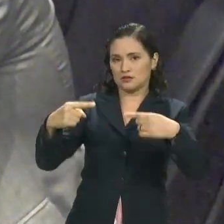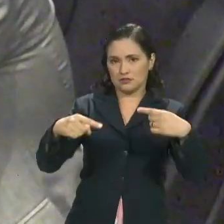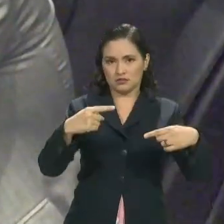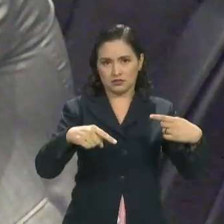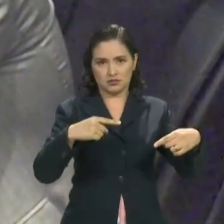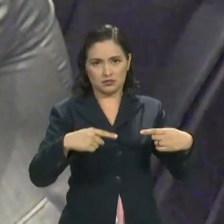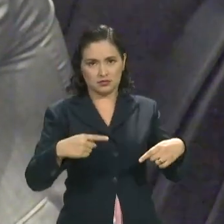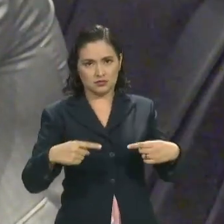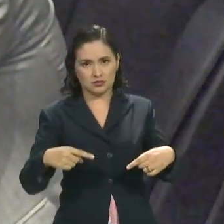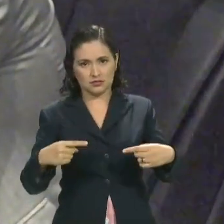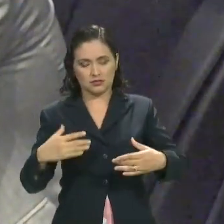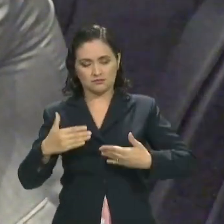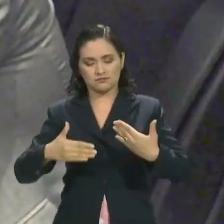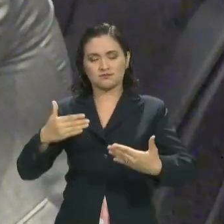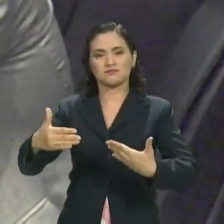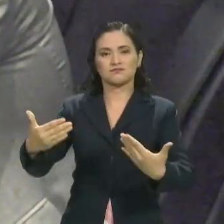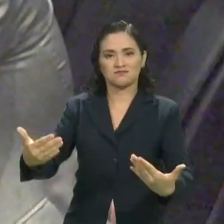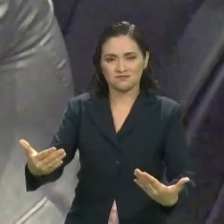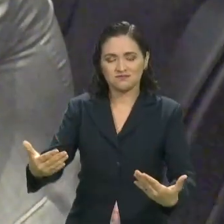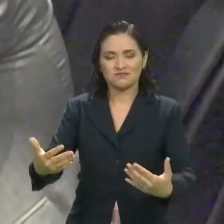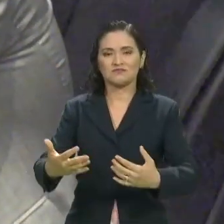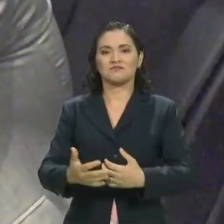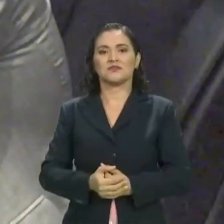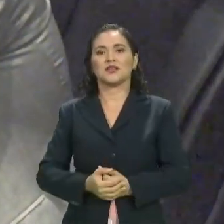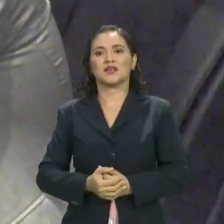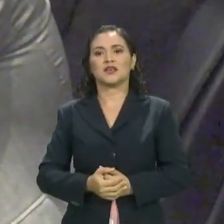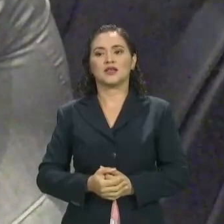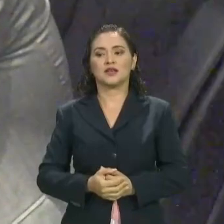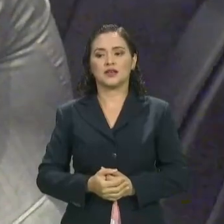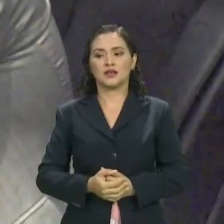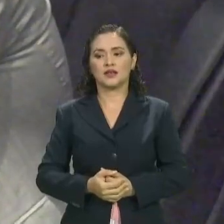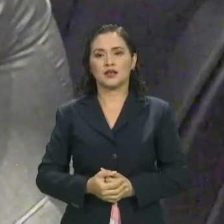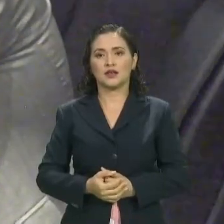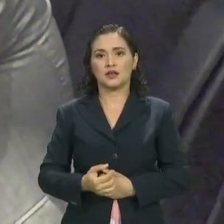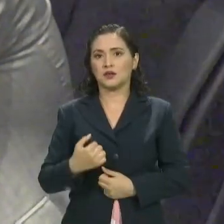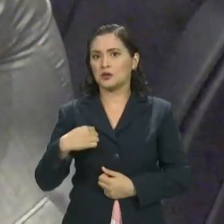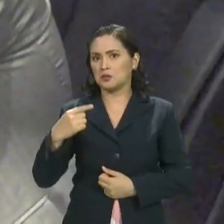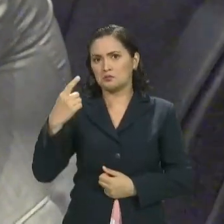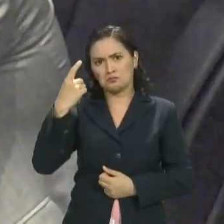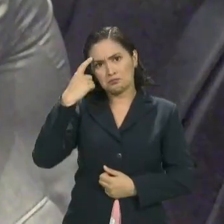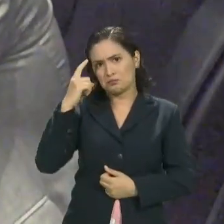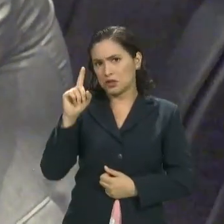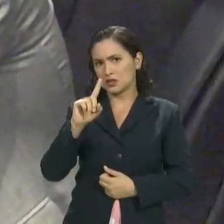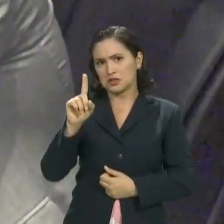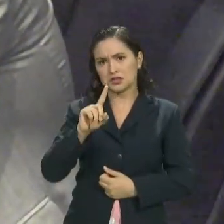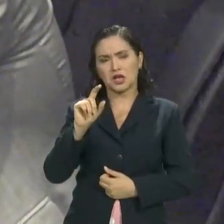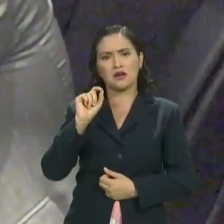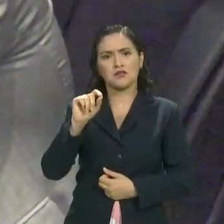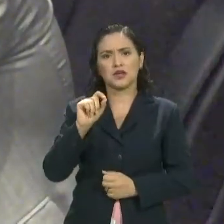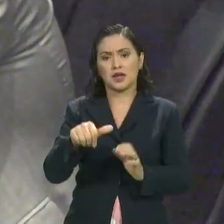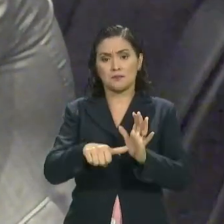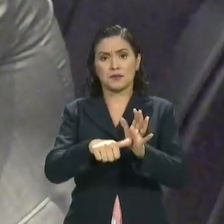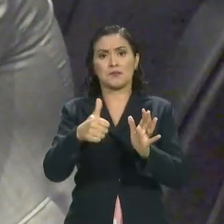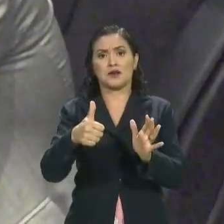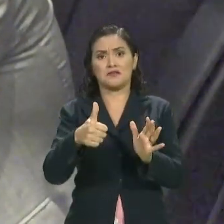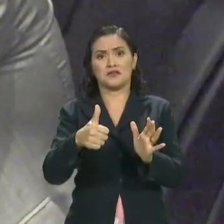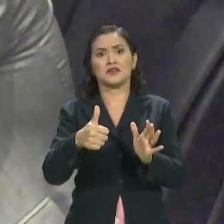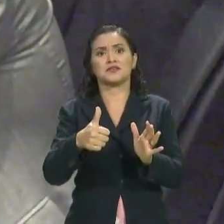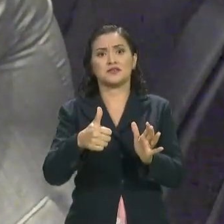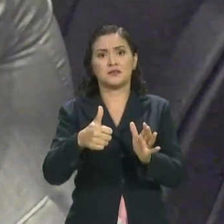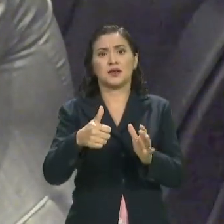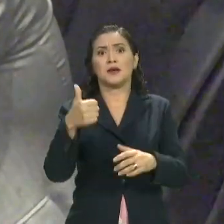aflorar. E eu não imaginaria que pudesse ser logo na primeira sessão... Na primeira semana de